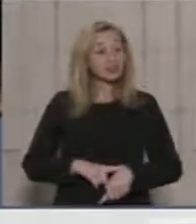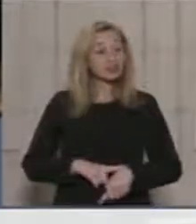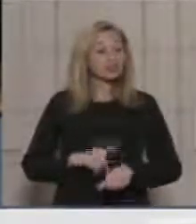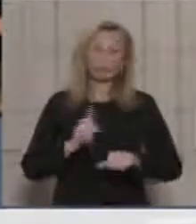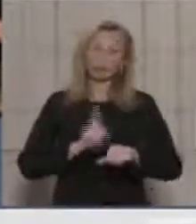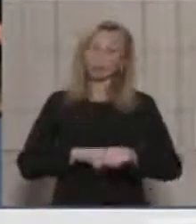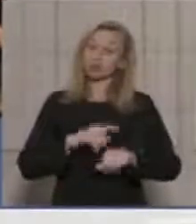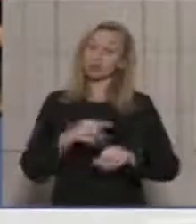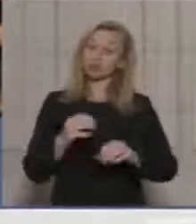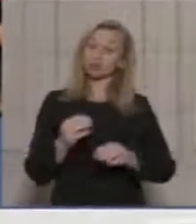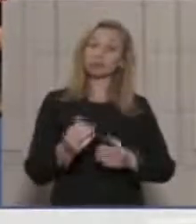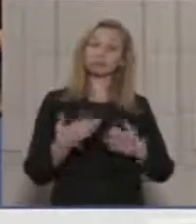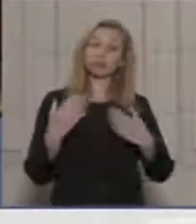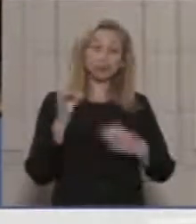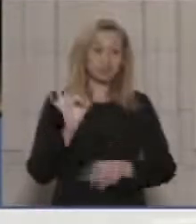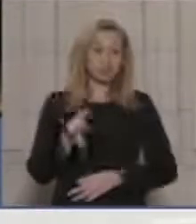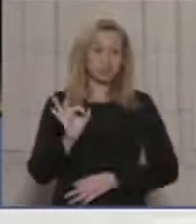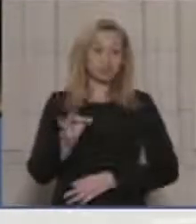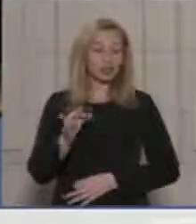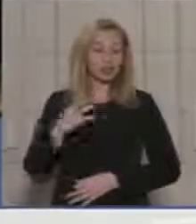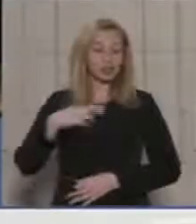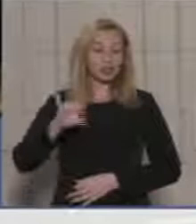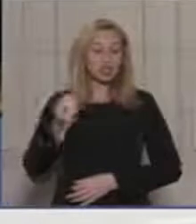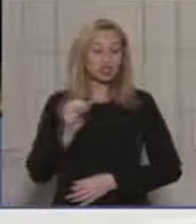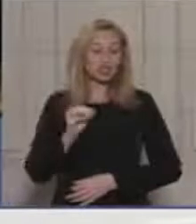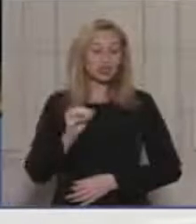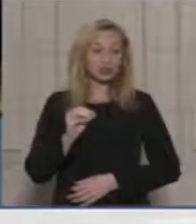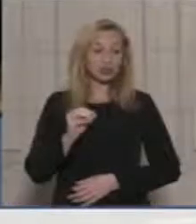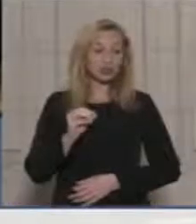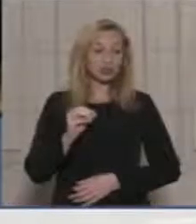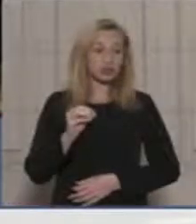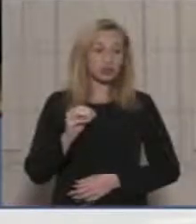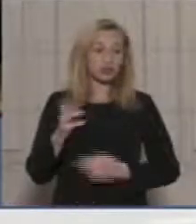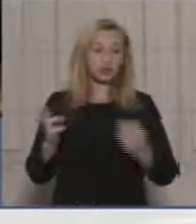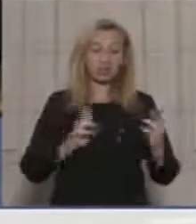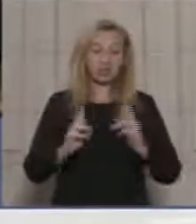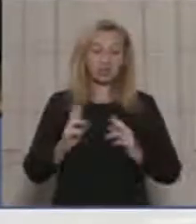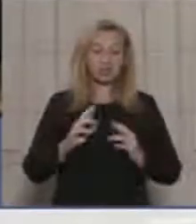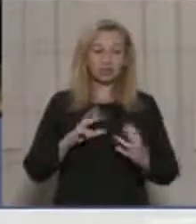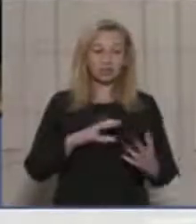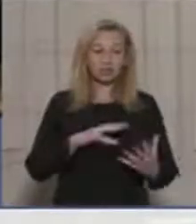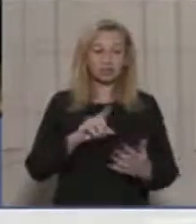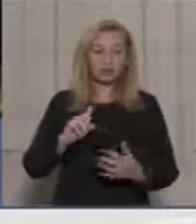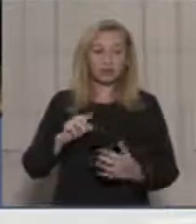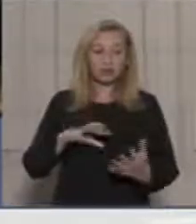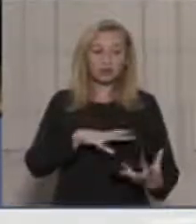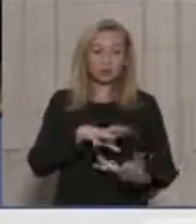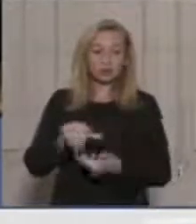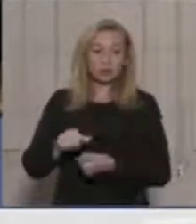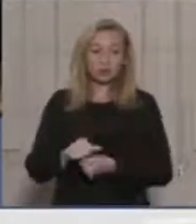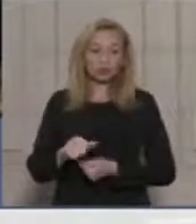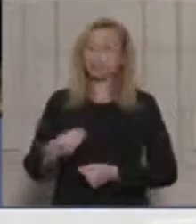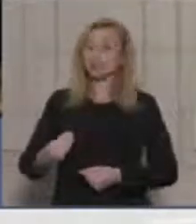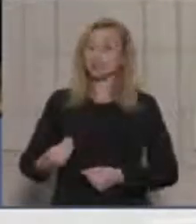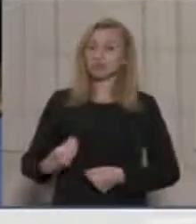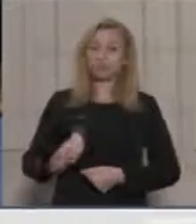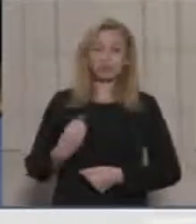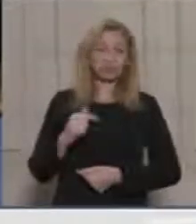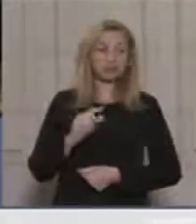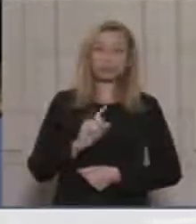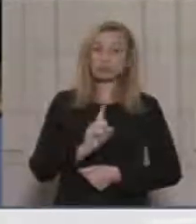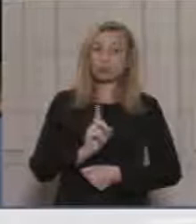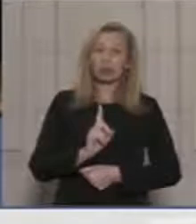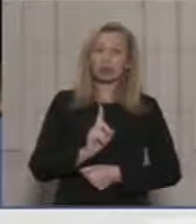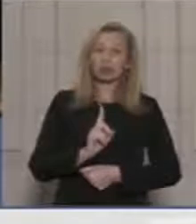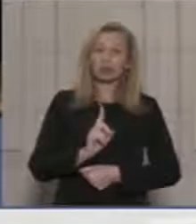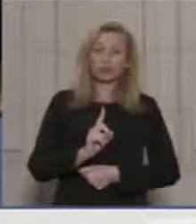oficial, o ministro das Relações Exteriores não está seu dileto filho. E a